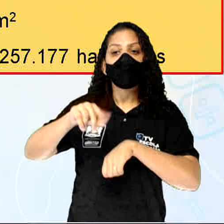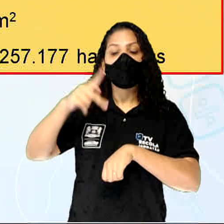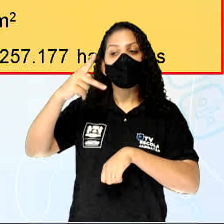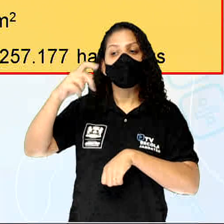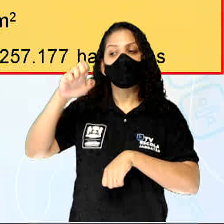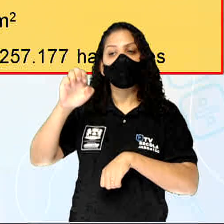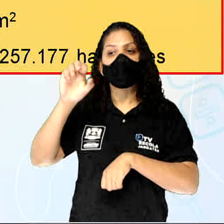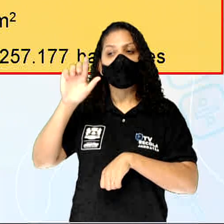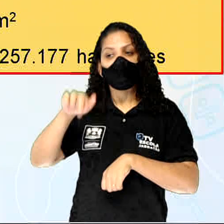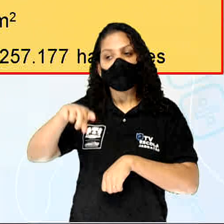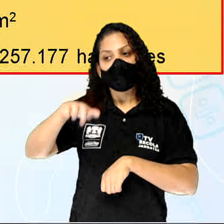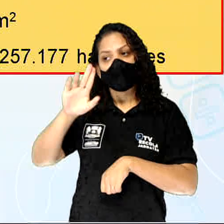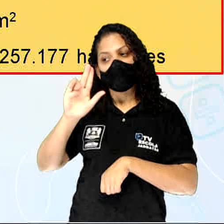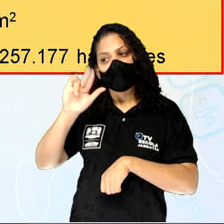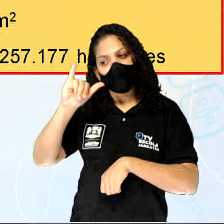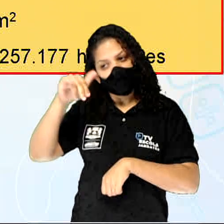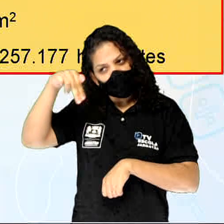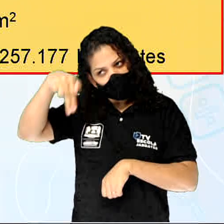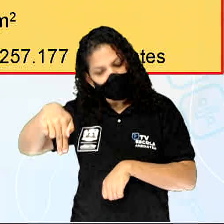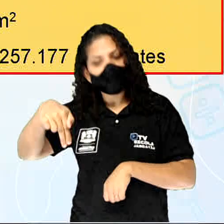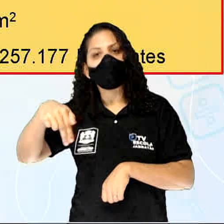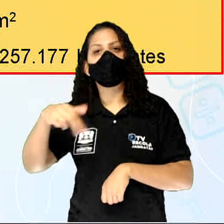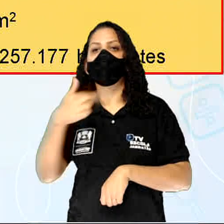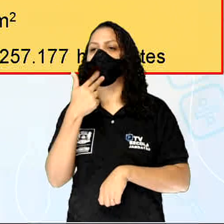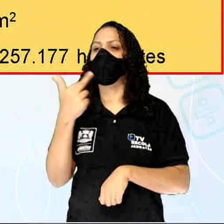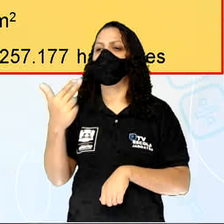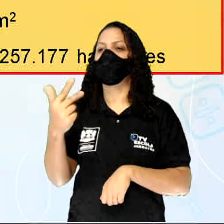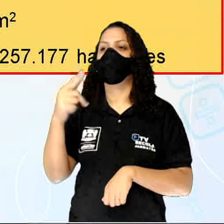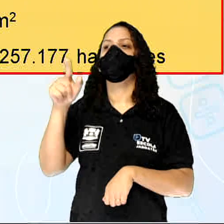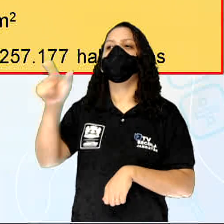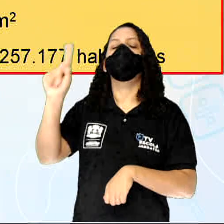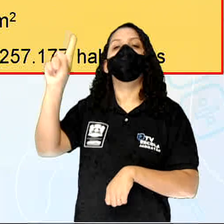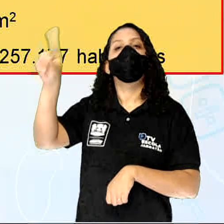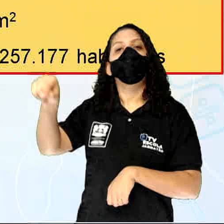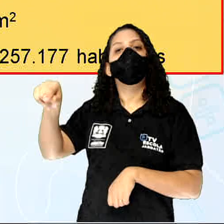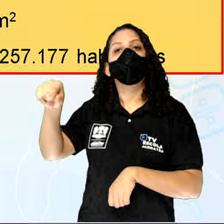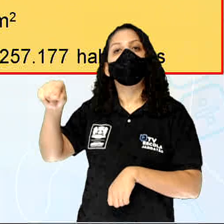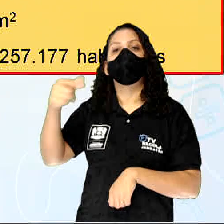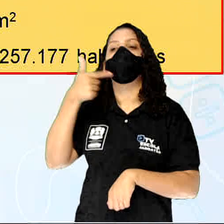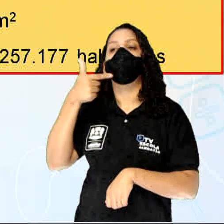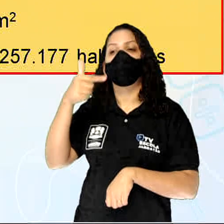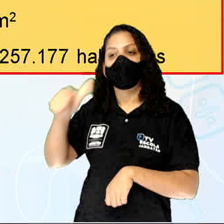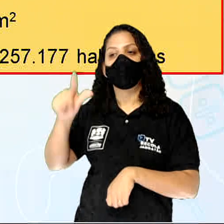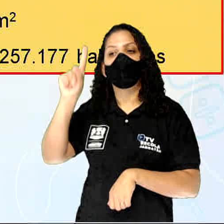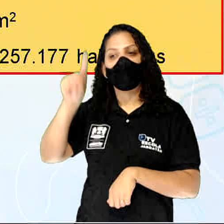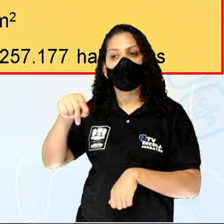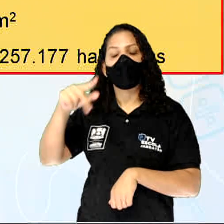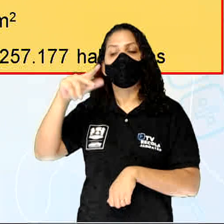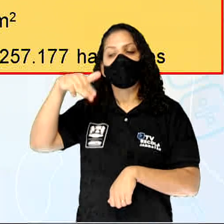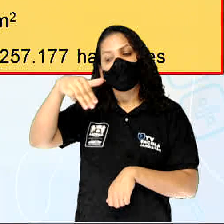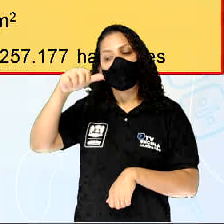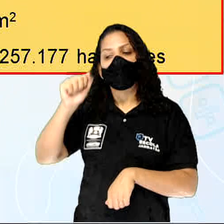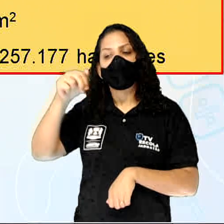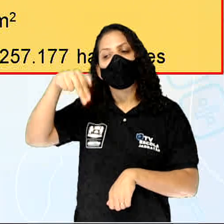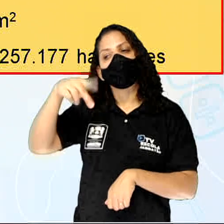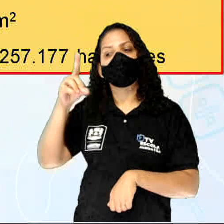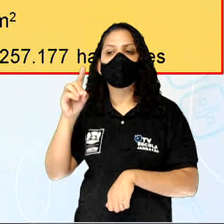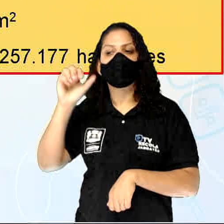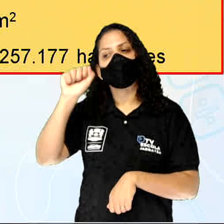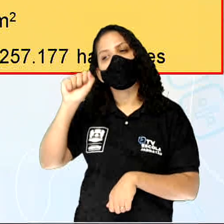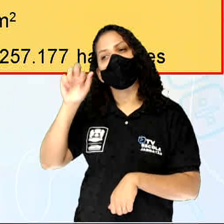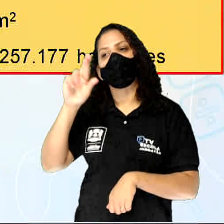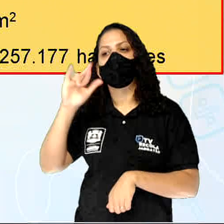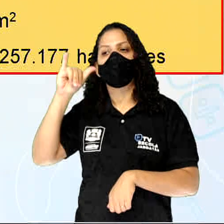oficial, mandarim. Sim, a língua oficial é o mandarim, mas nós temos